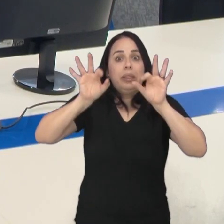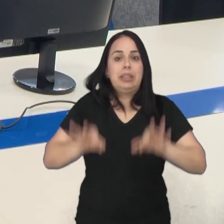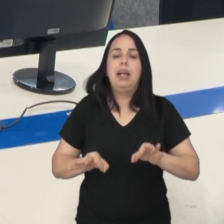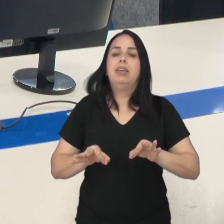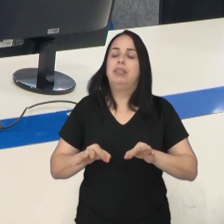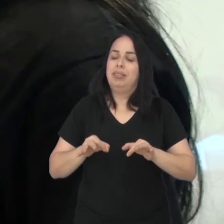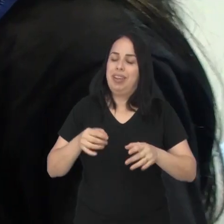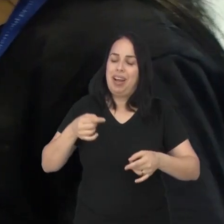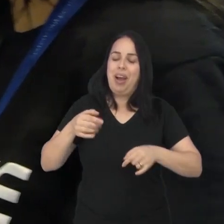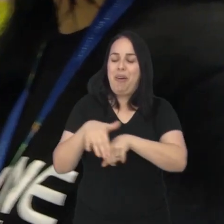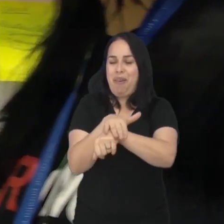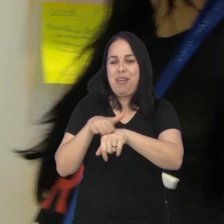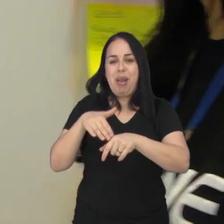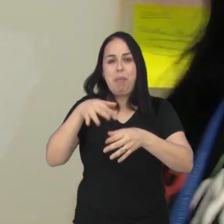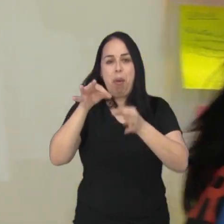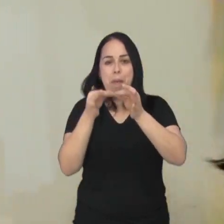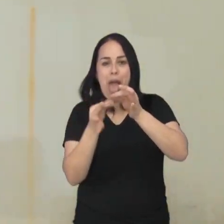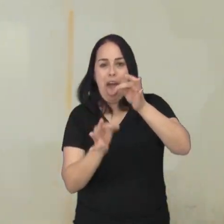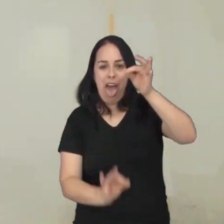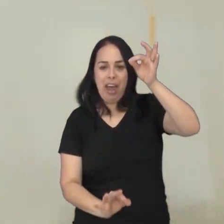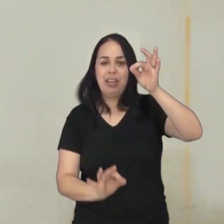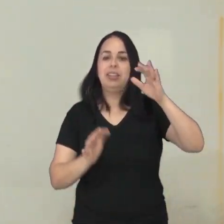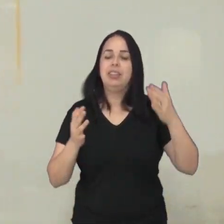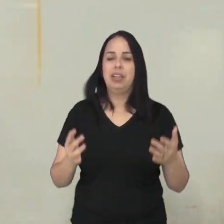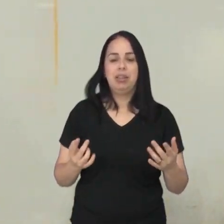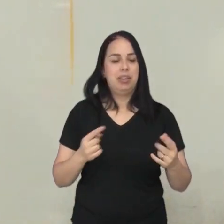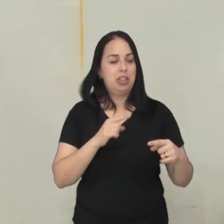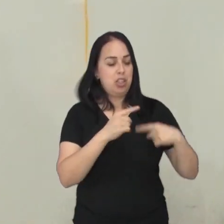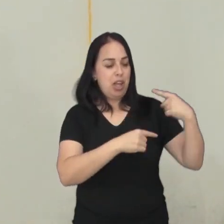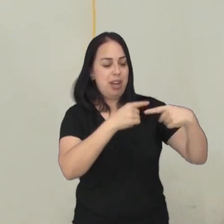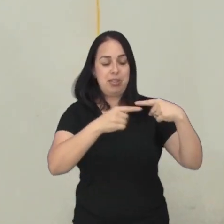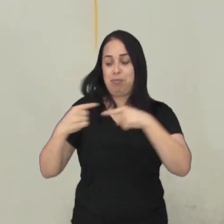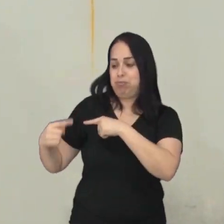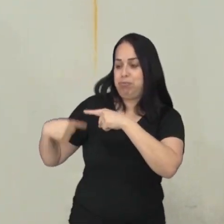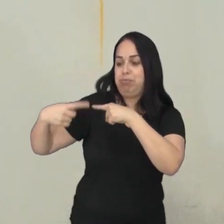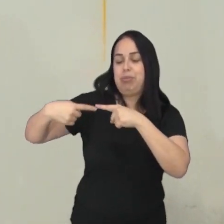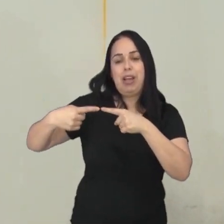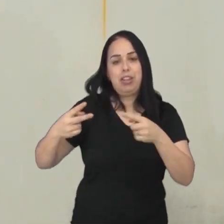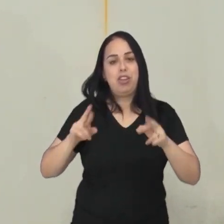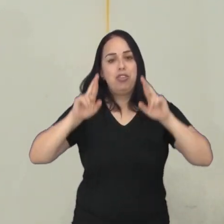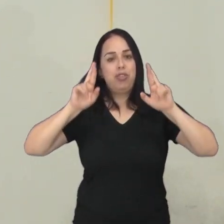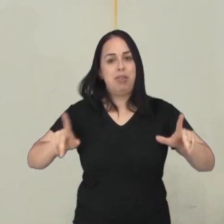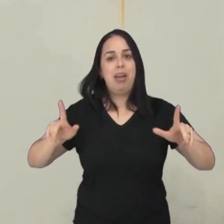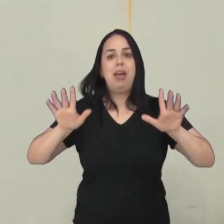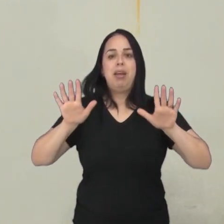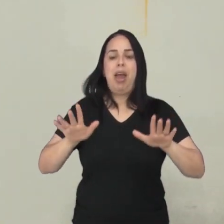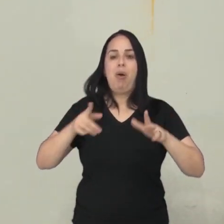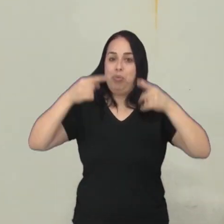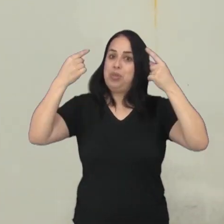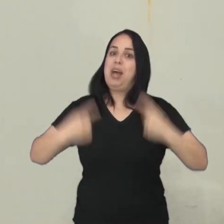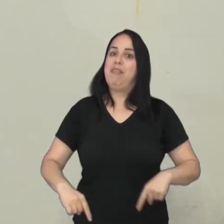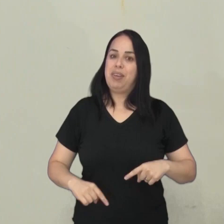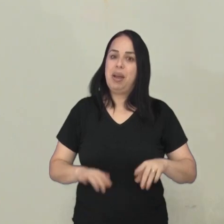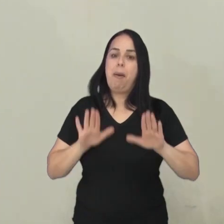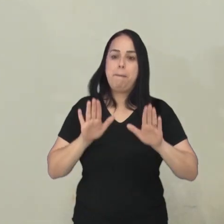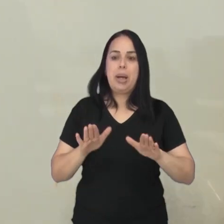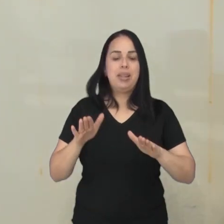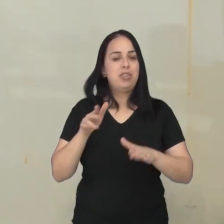ser longas. O encontro de gerações com preferências distintas é um grande desafio dos gestores,